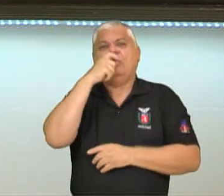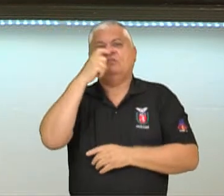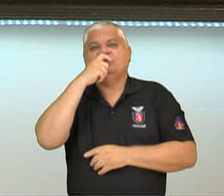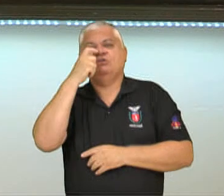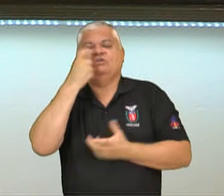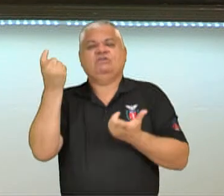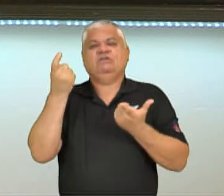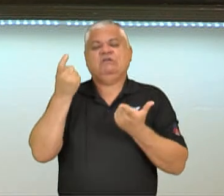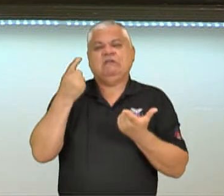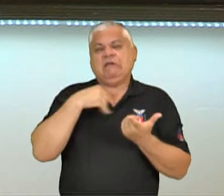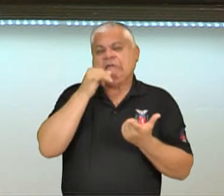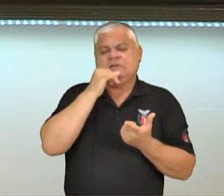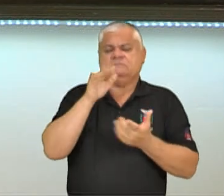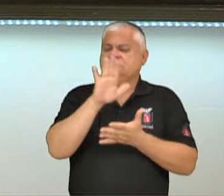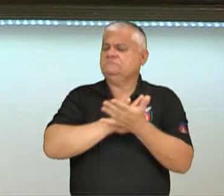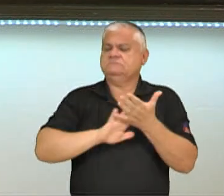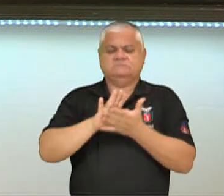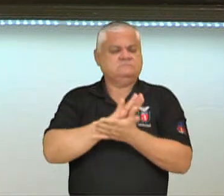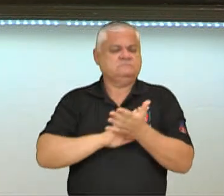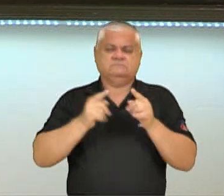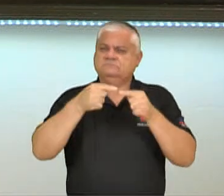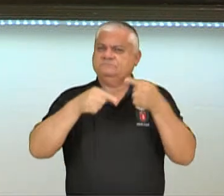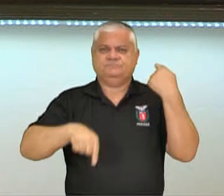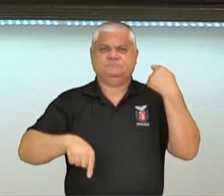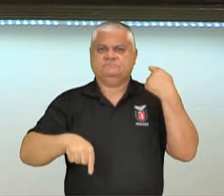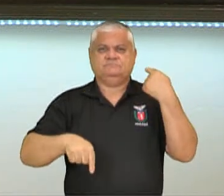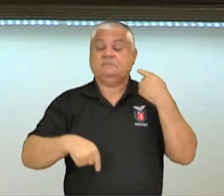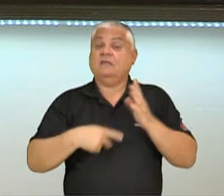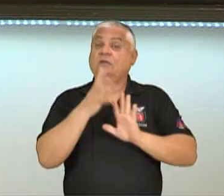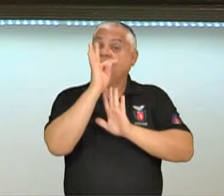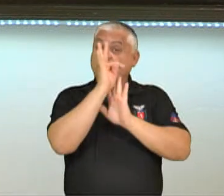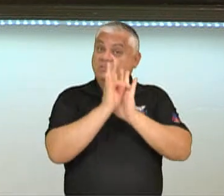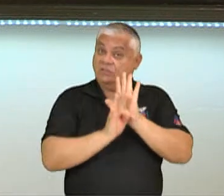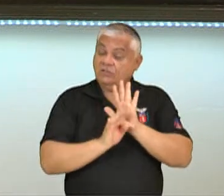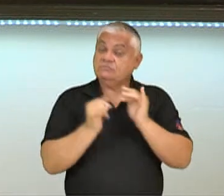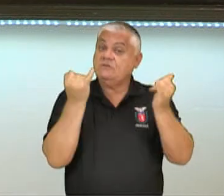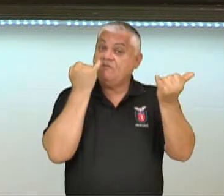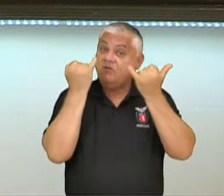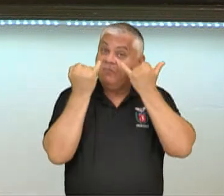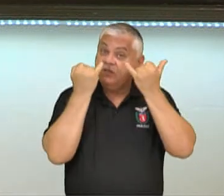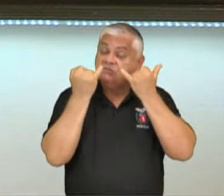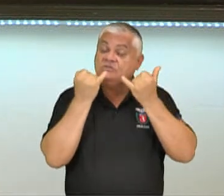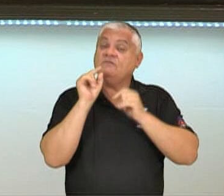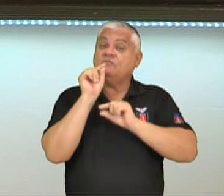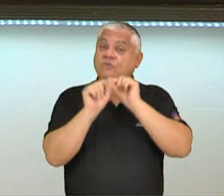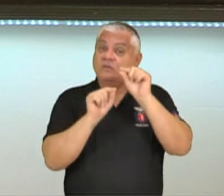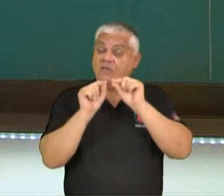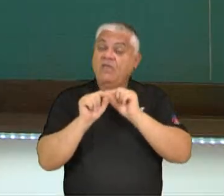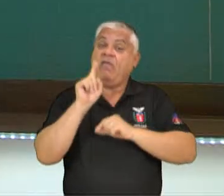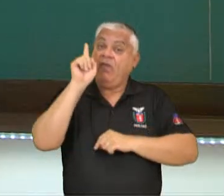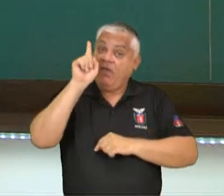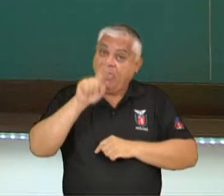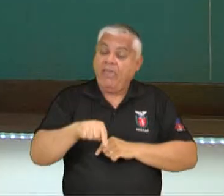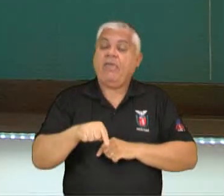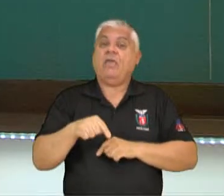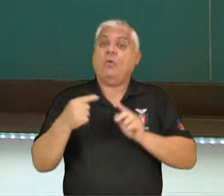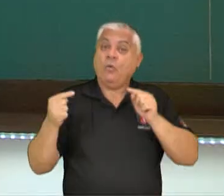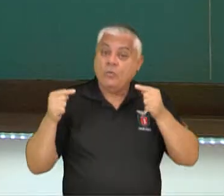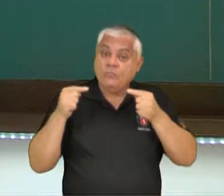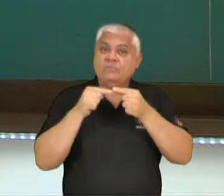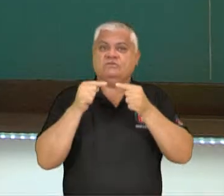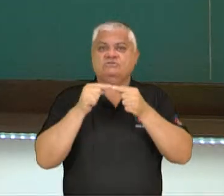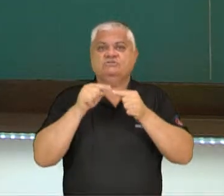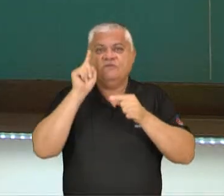certo misticismo, isso não se aplica no caso de um texto informativo. Por quê? Porque o texto informativo ele tem que ter um